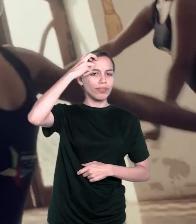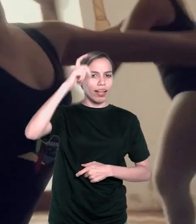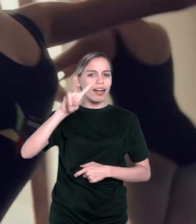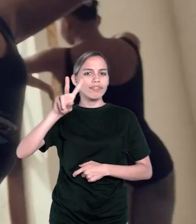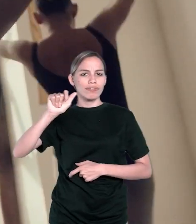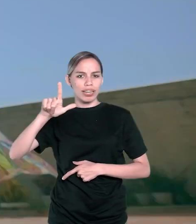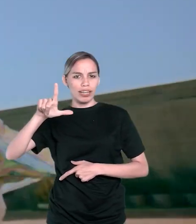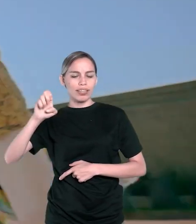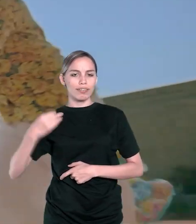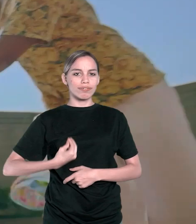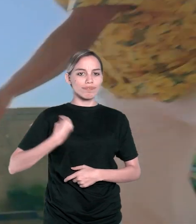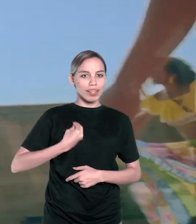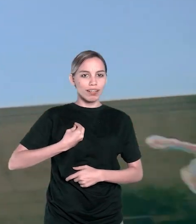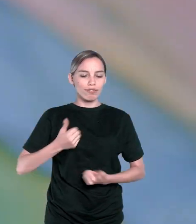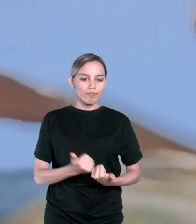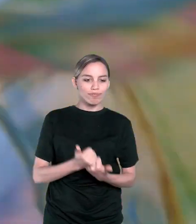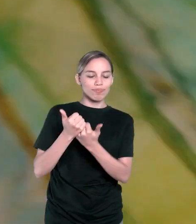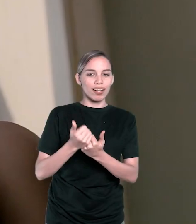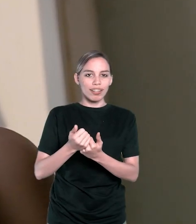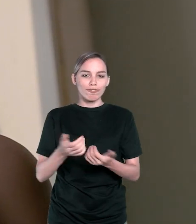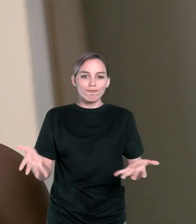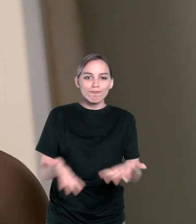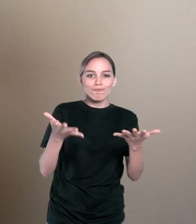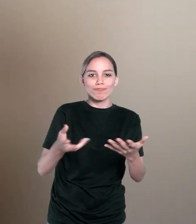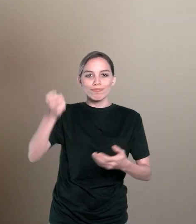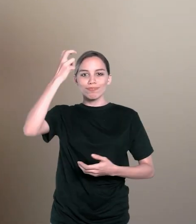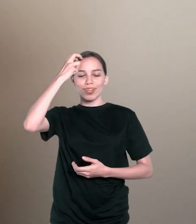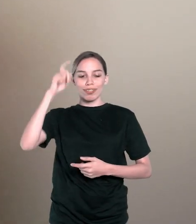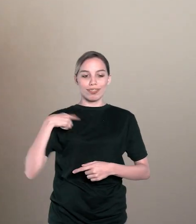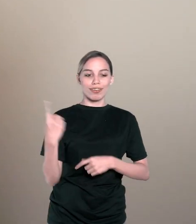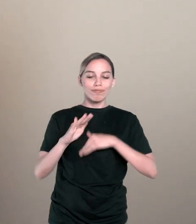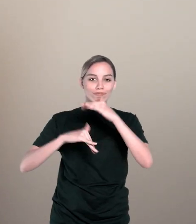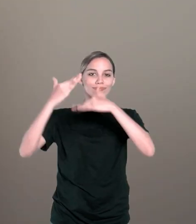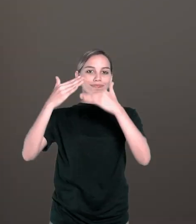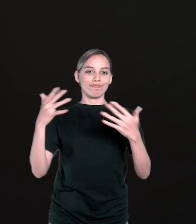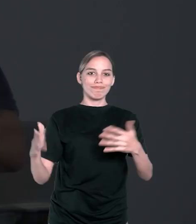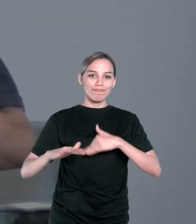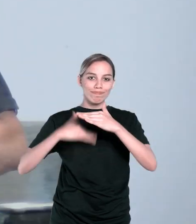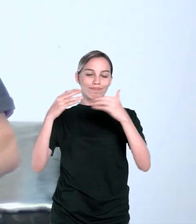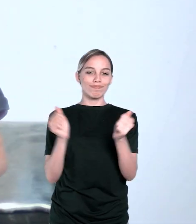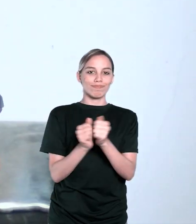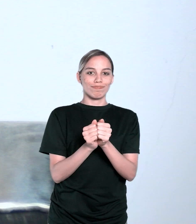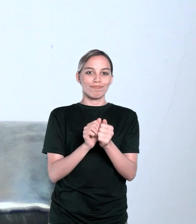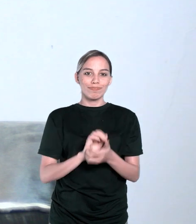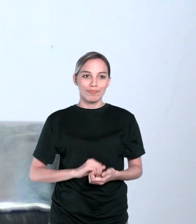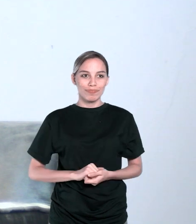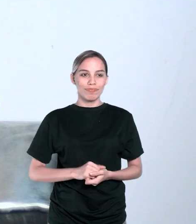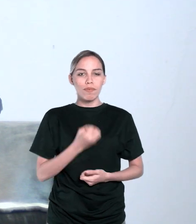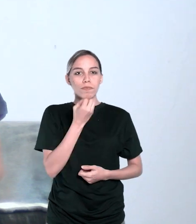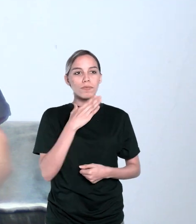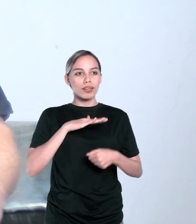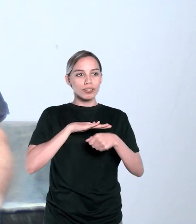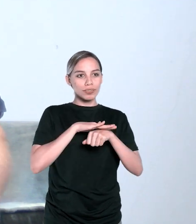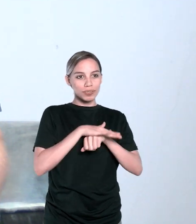está. Apoiando e valorizando nossa cultura, crescemos e evoluímos juntos. Muito boa noite, vamos